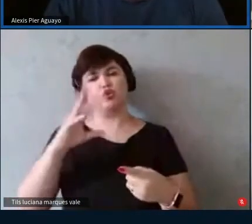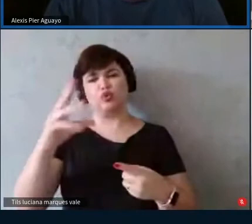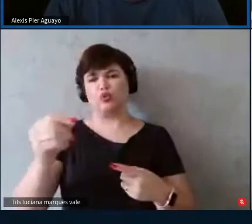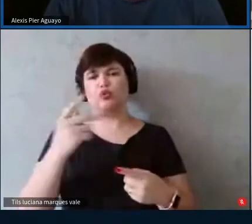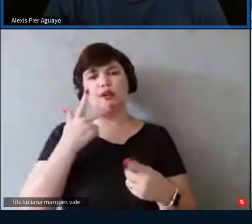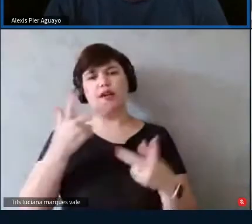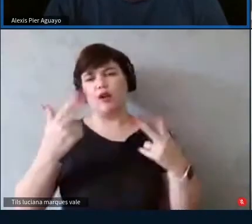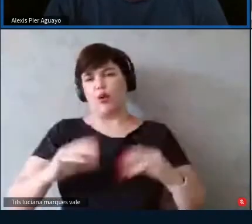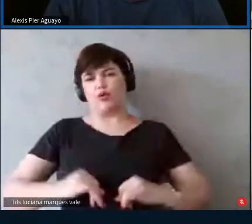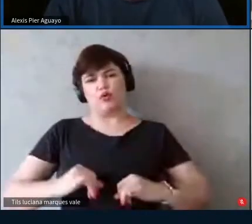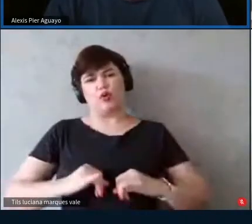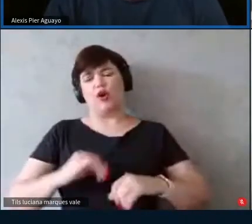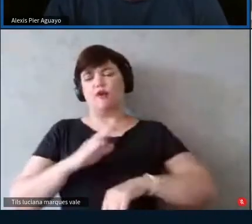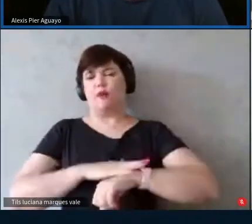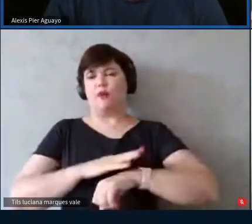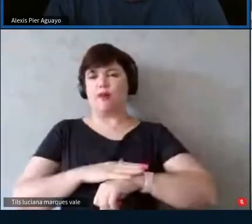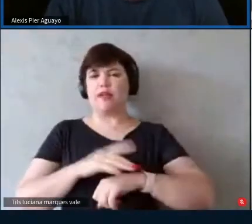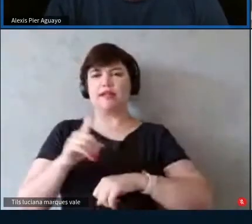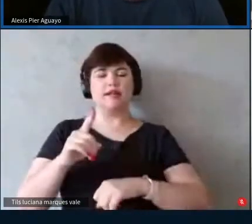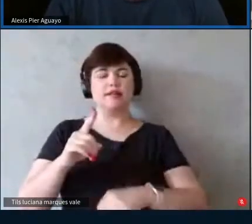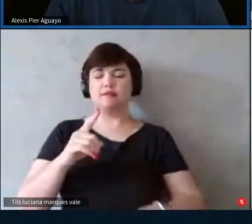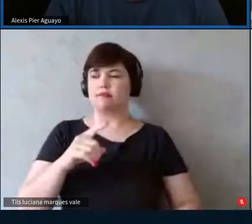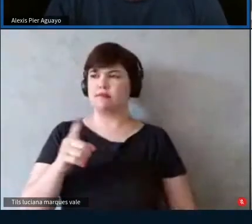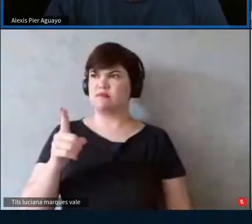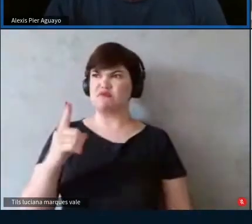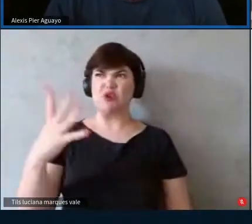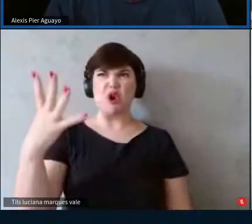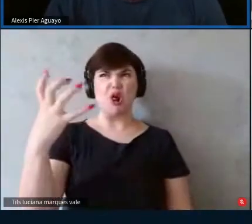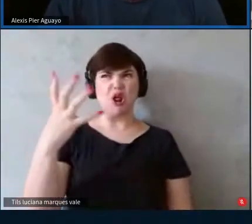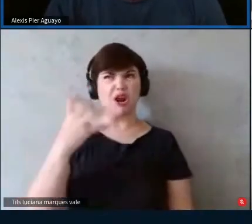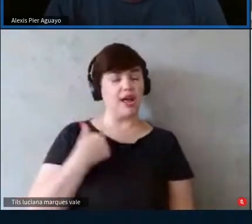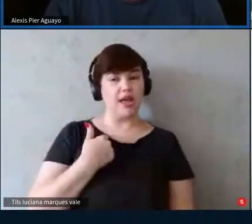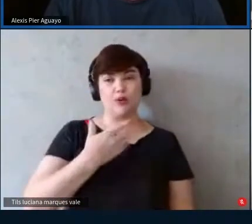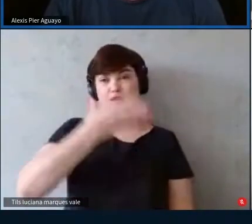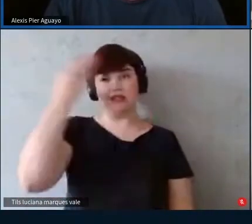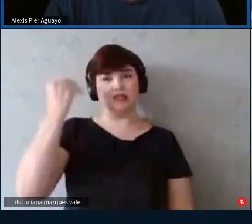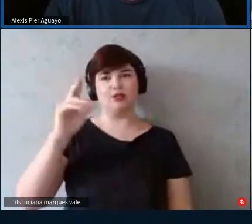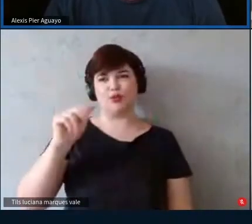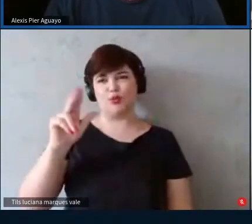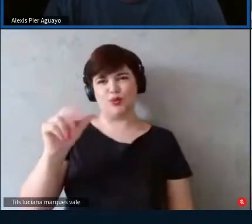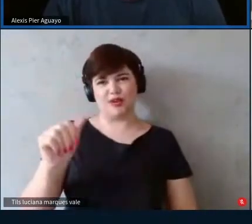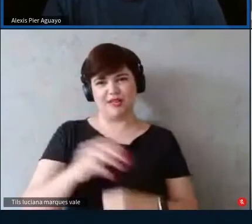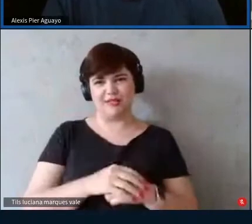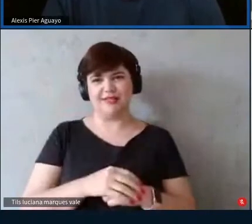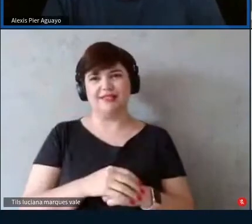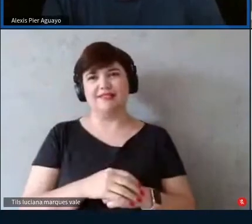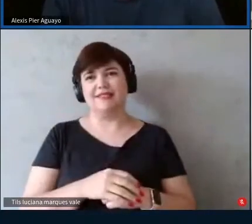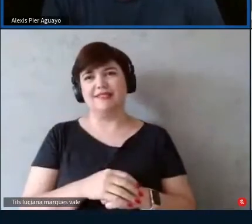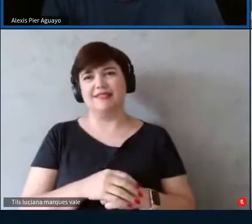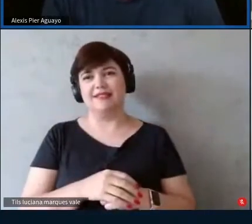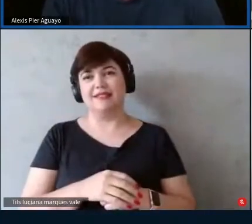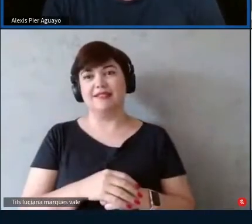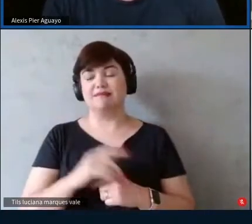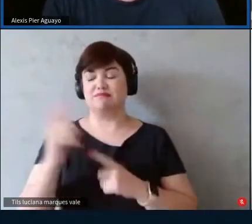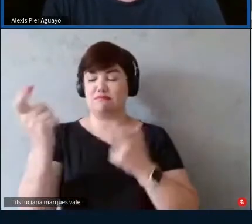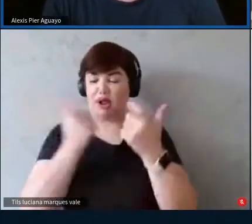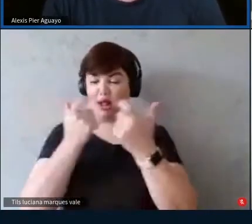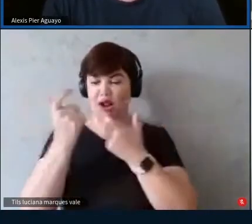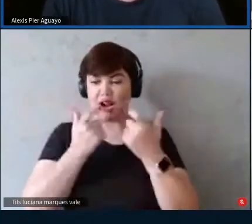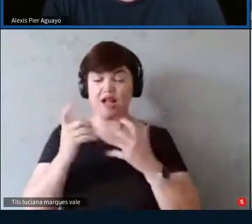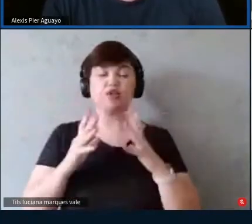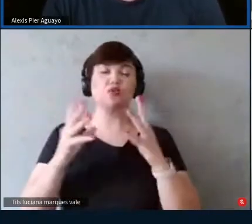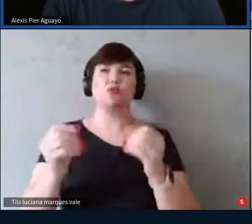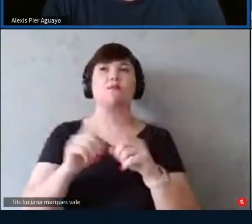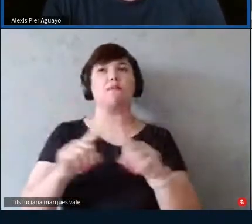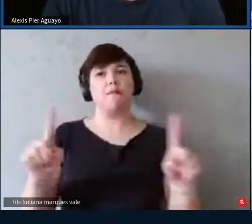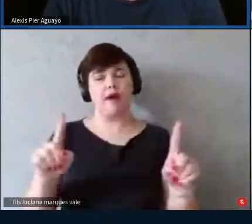isso em algum momento. Ela me deu uma bronca que eu acho que eu não vou esquecer nunca na minha vida, as palavras dela,